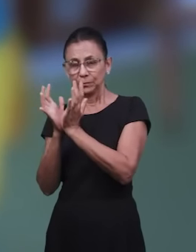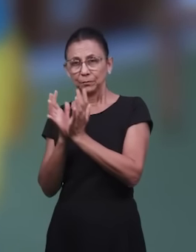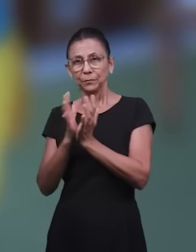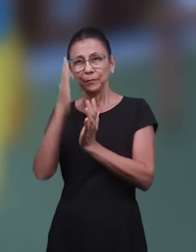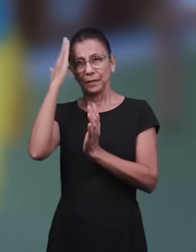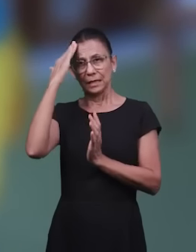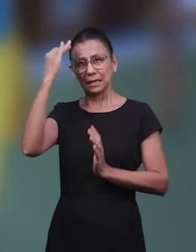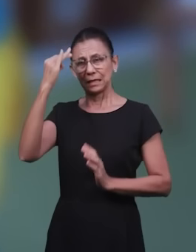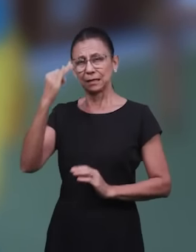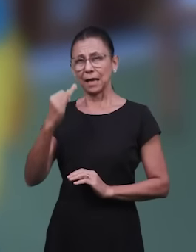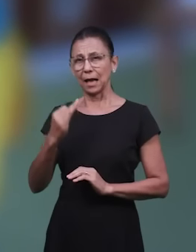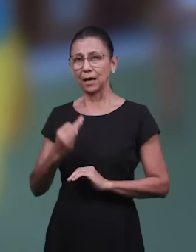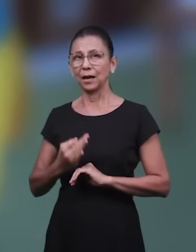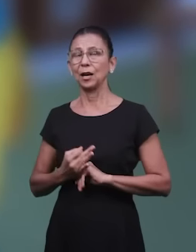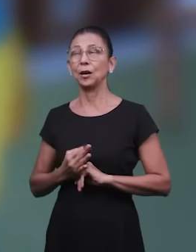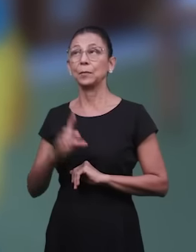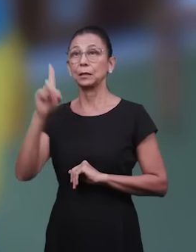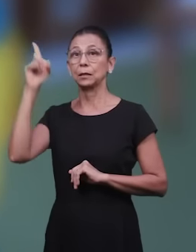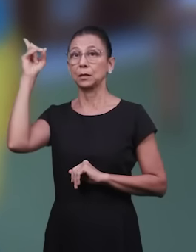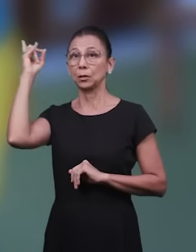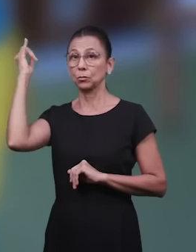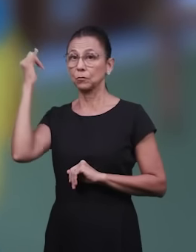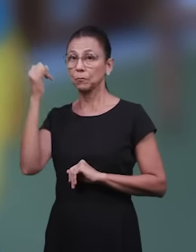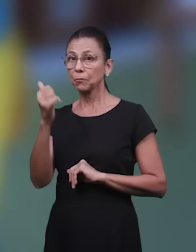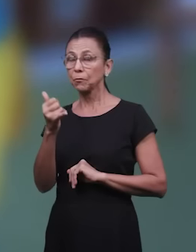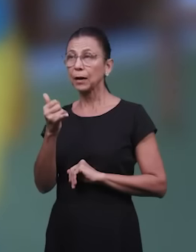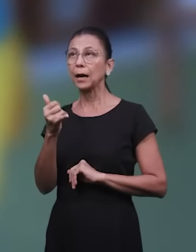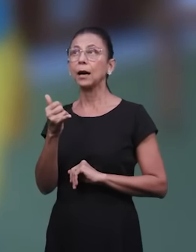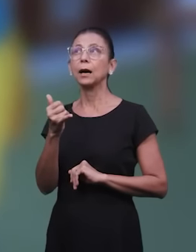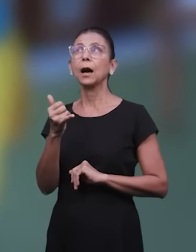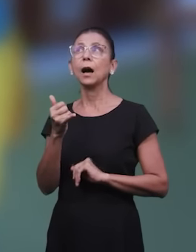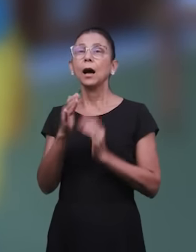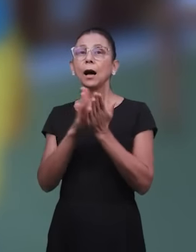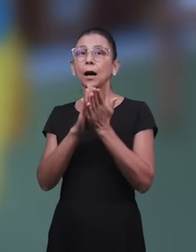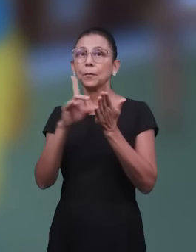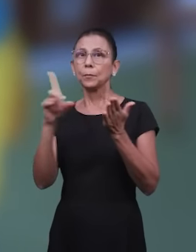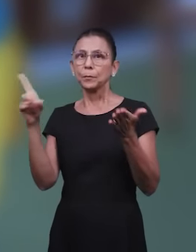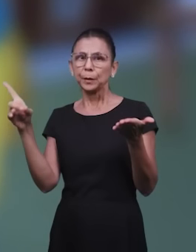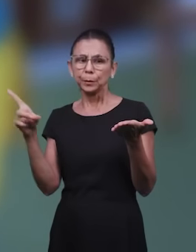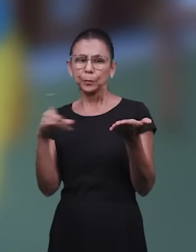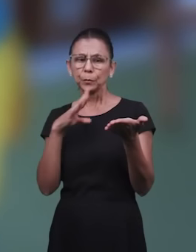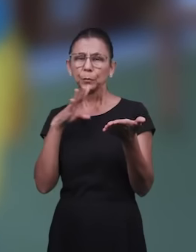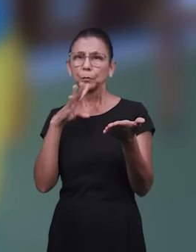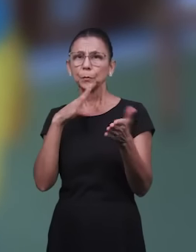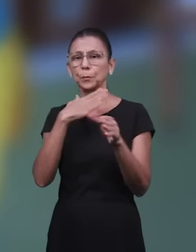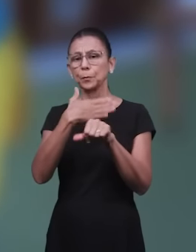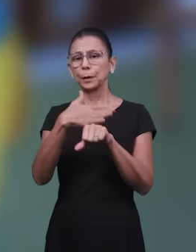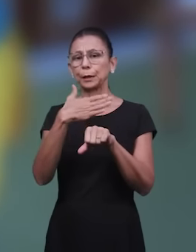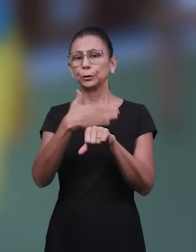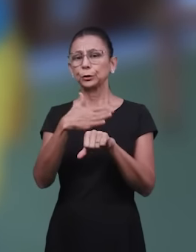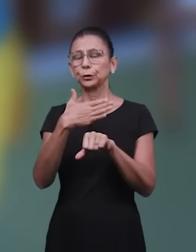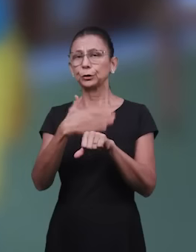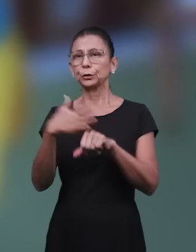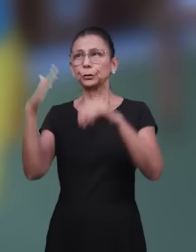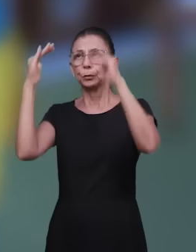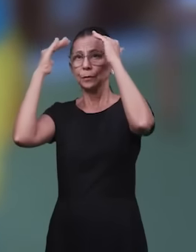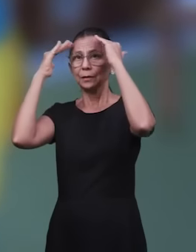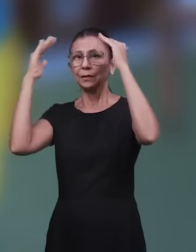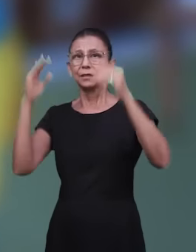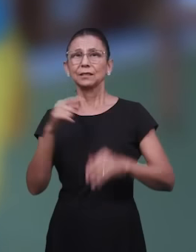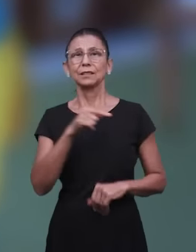que ouve a palavra do Senhor e obedece. Ele ouve e pratica a palavra do Senhor. E